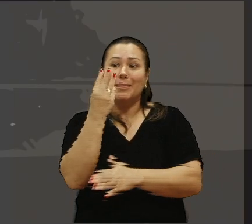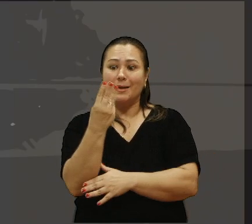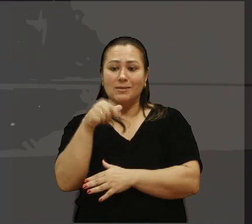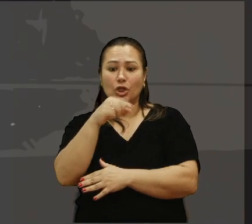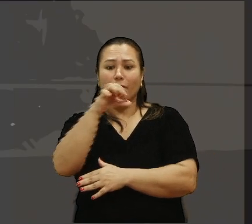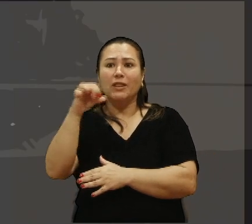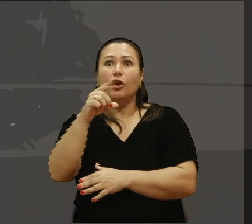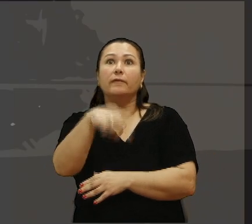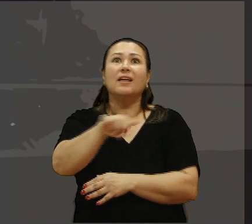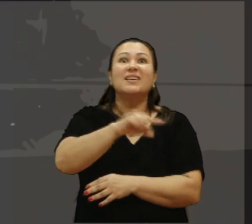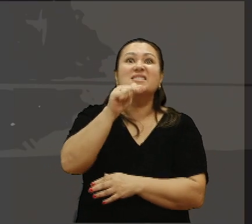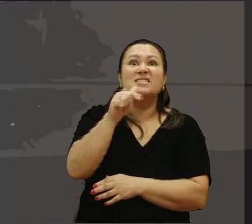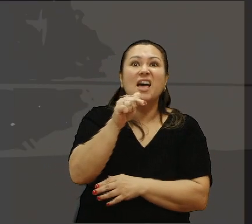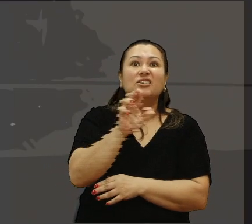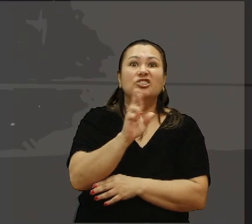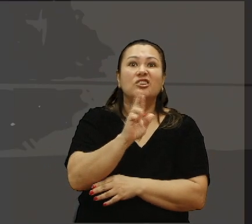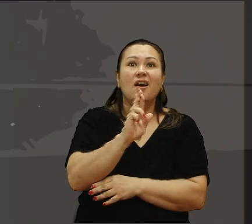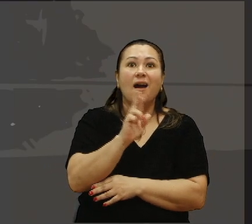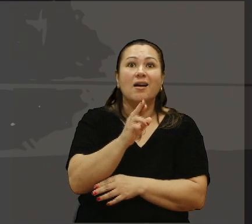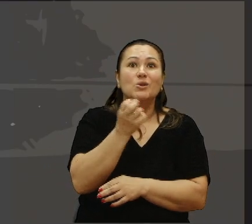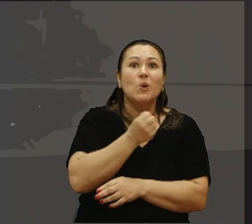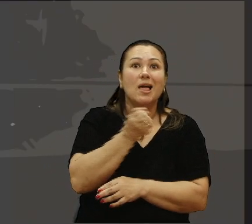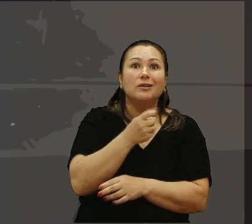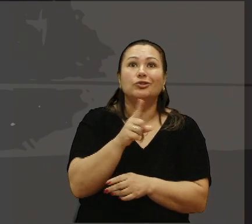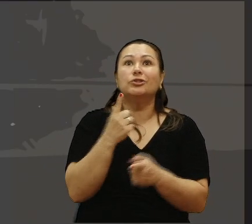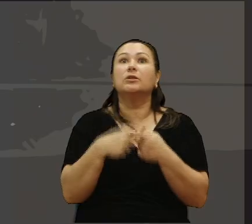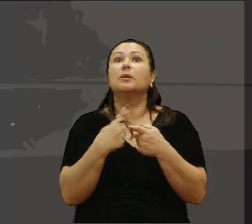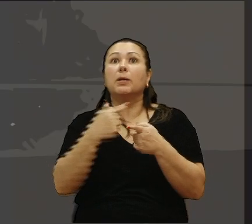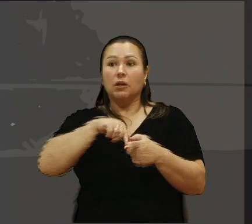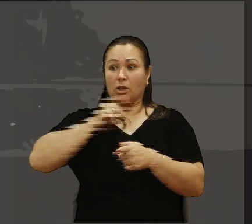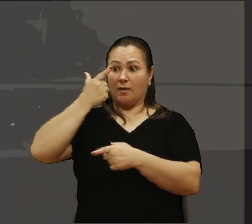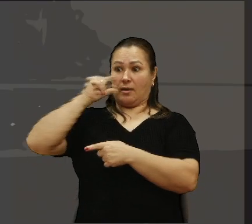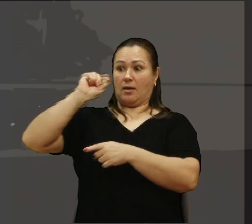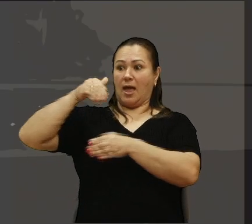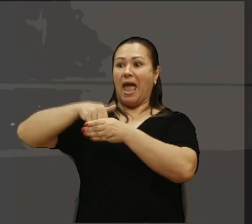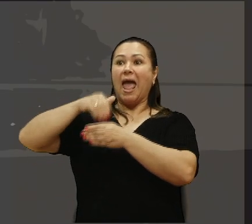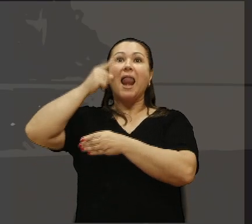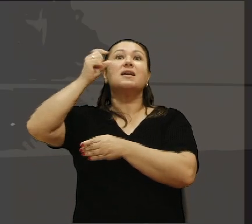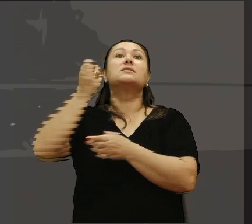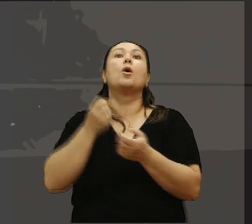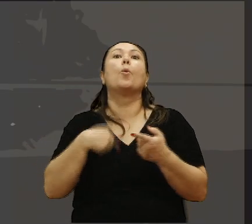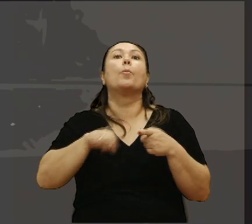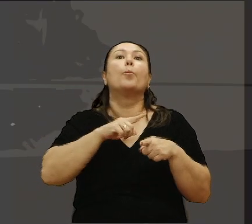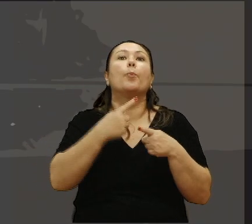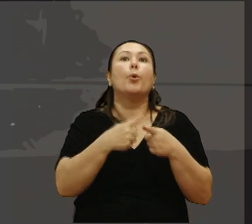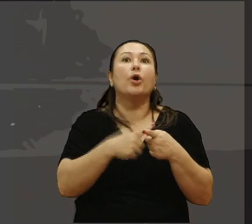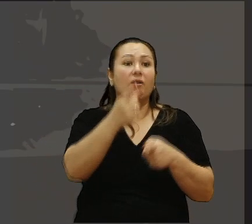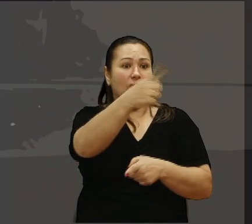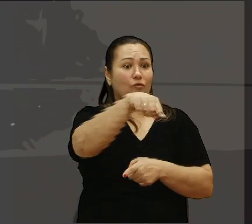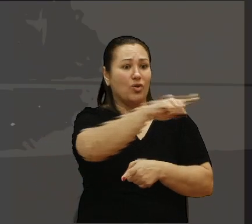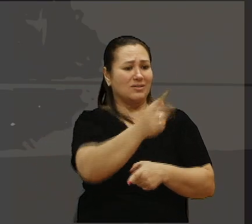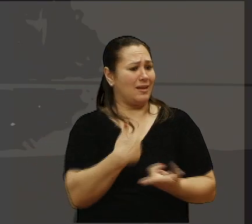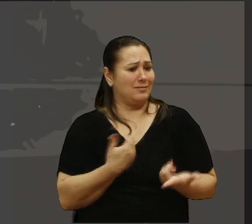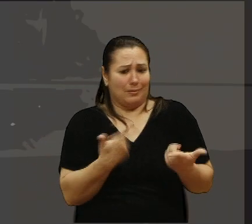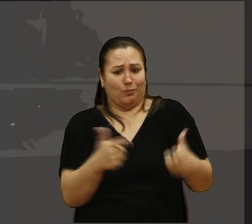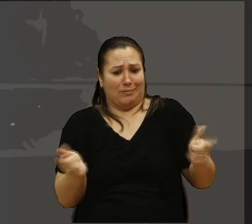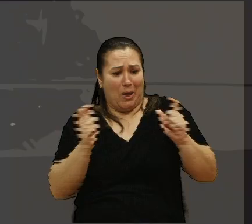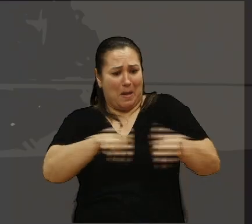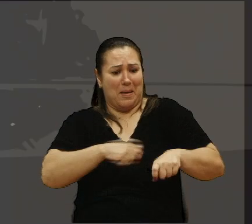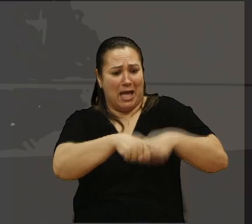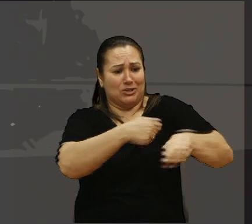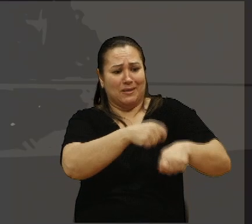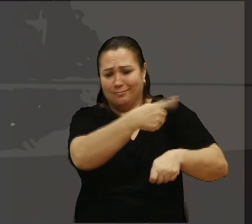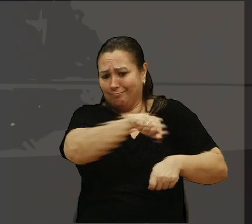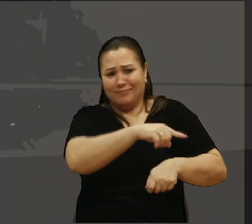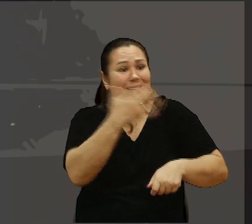de vocês estava 7 pila o leite. Sabe por que nós ganhamos a eleição, vereador Capitão Ramon? Nós ganhamos que vocês são os incompetentes administrando.